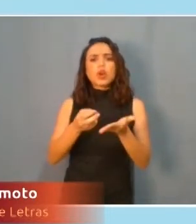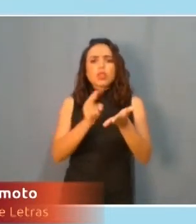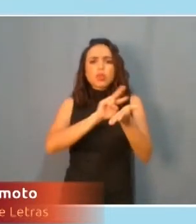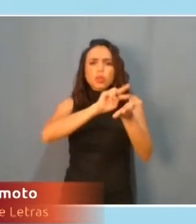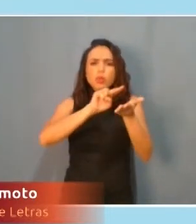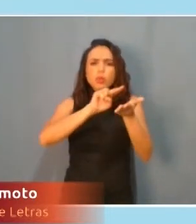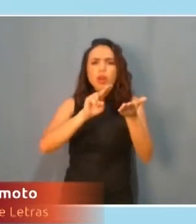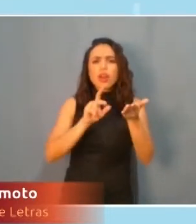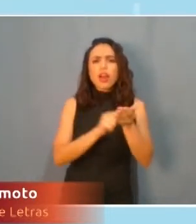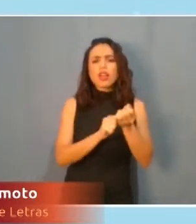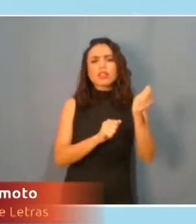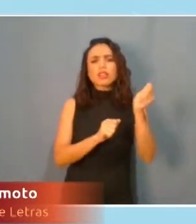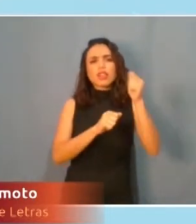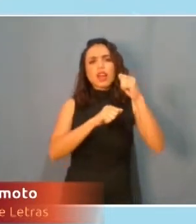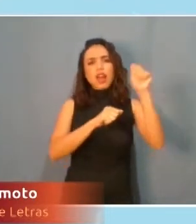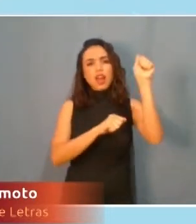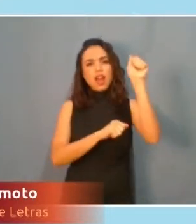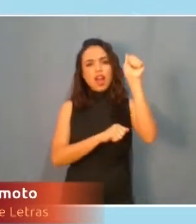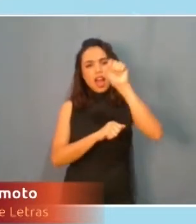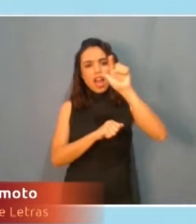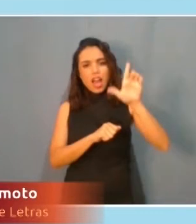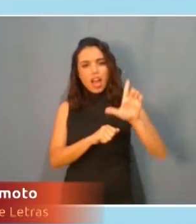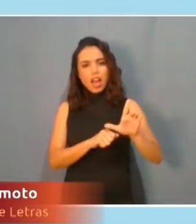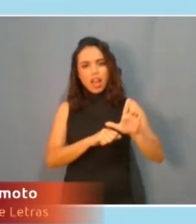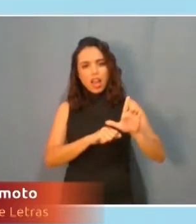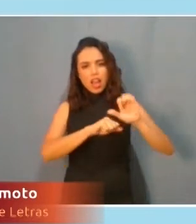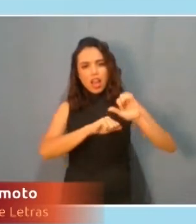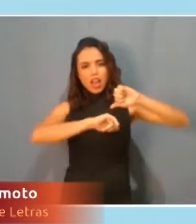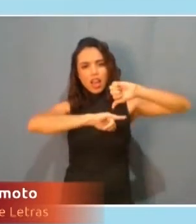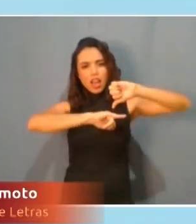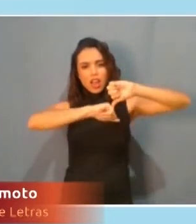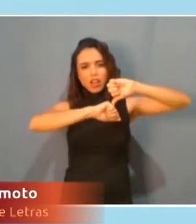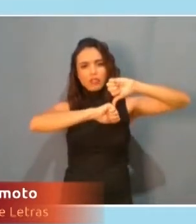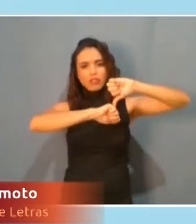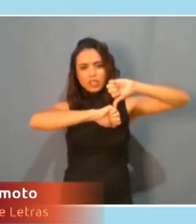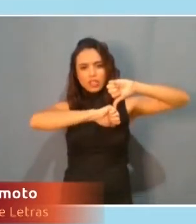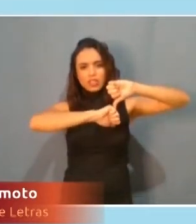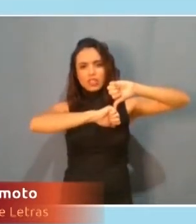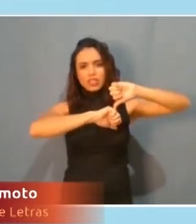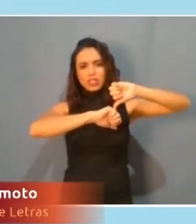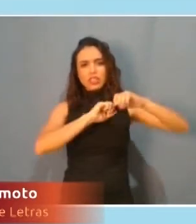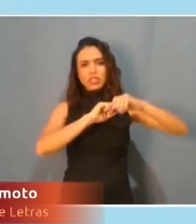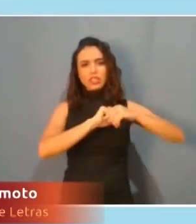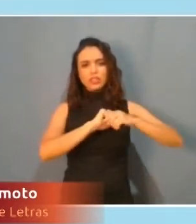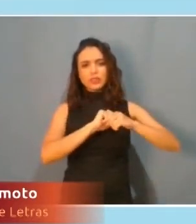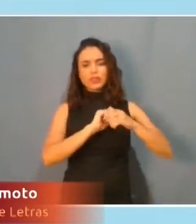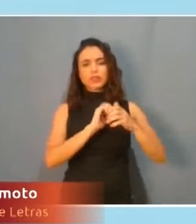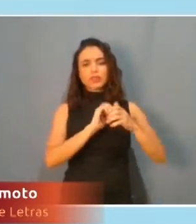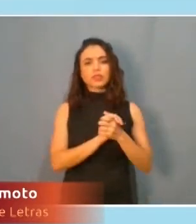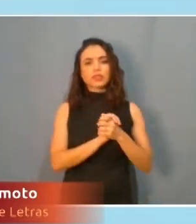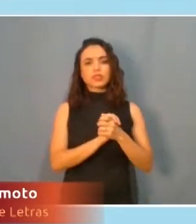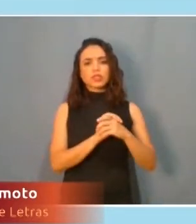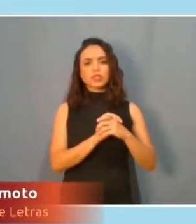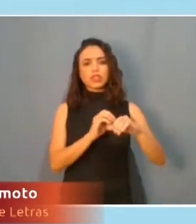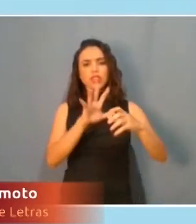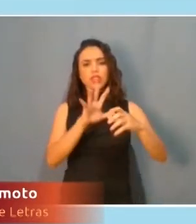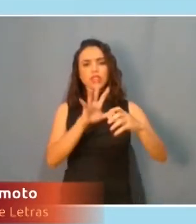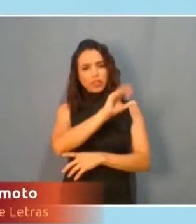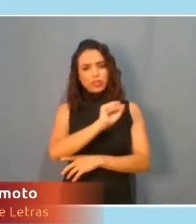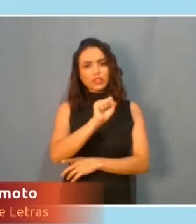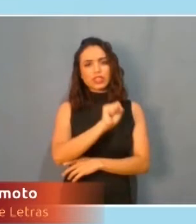africanos, todos eles da África, de países onde a gente trabalha, e eu ganhei dos países esses objetos representando a sua